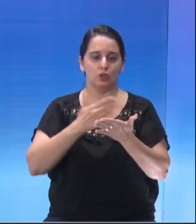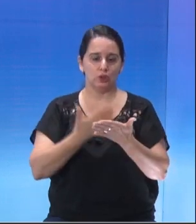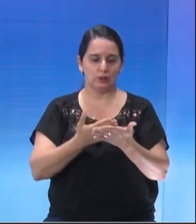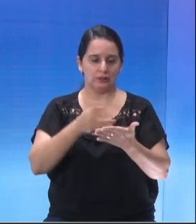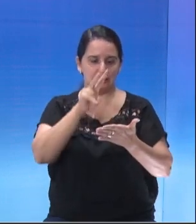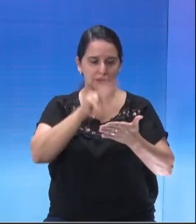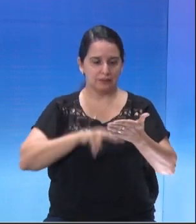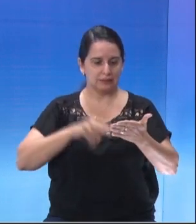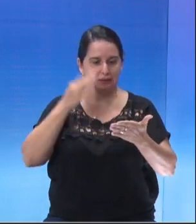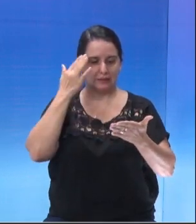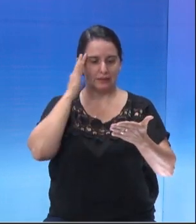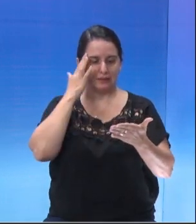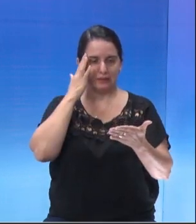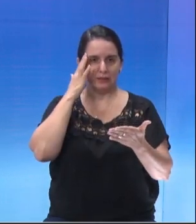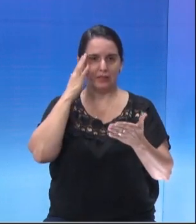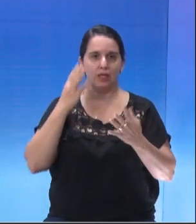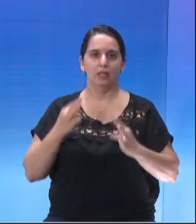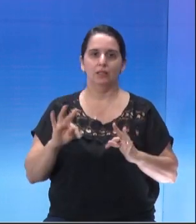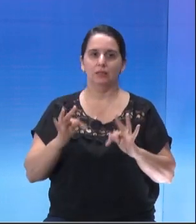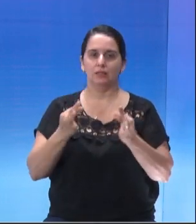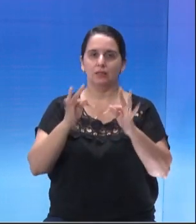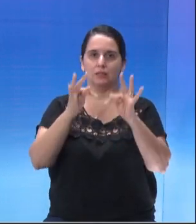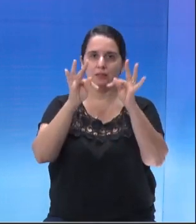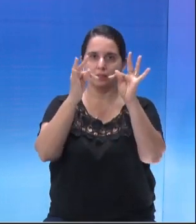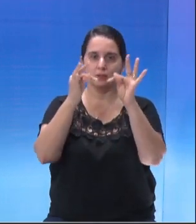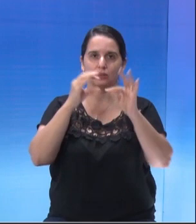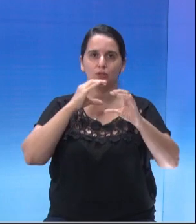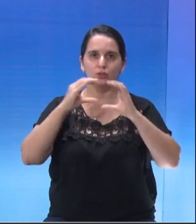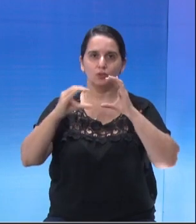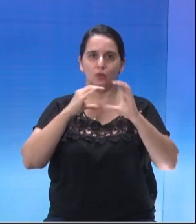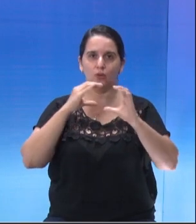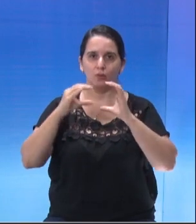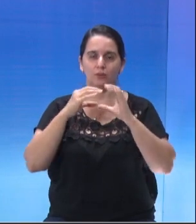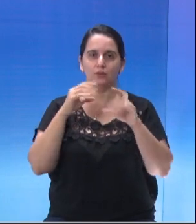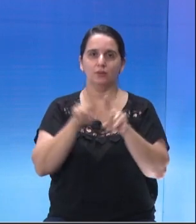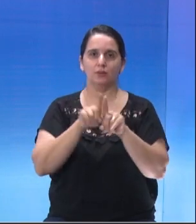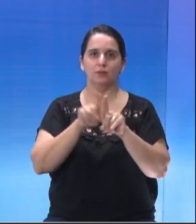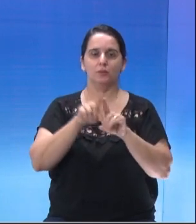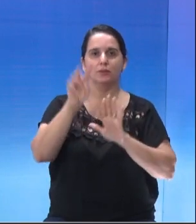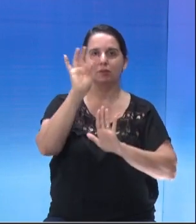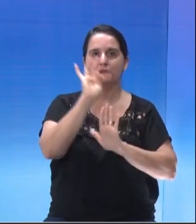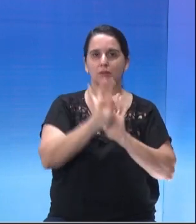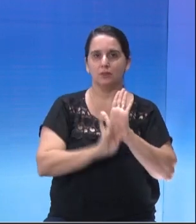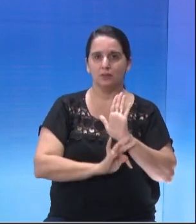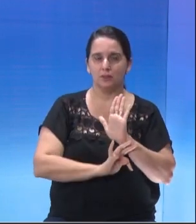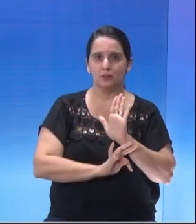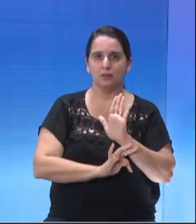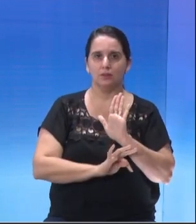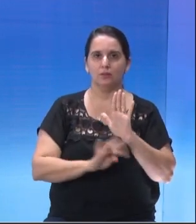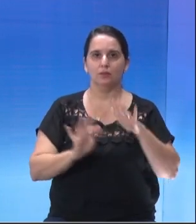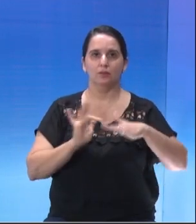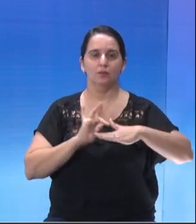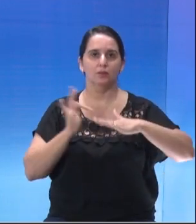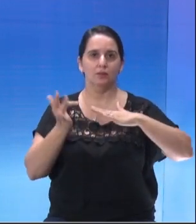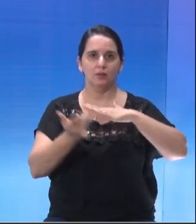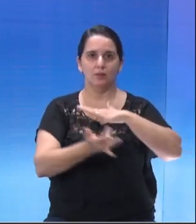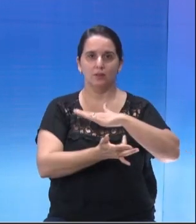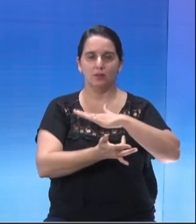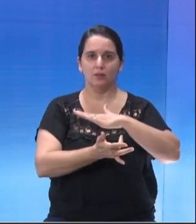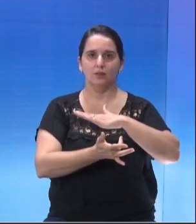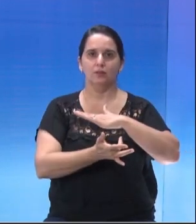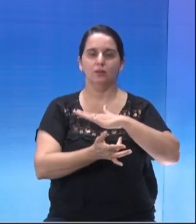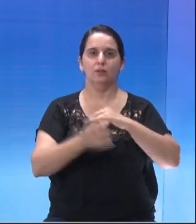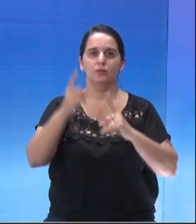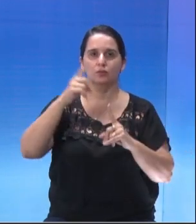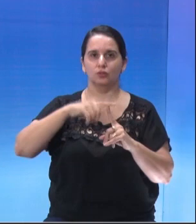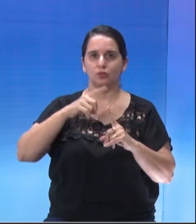falo, então, em tecnologias de informação e comunicação, esses textos que nós vamos encontrar nas redes sociais são dos